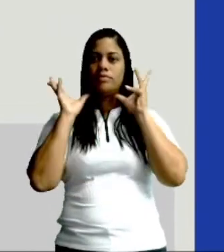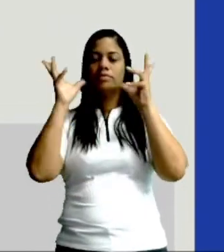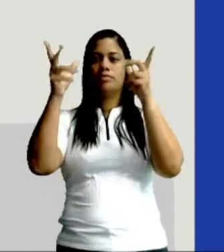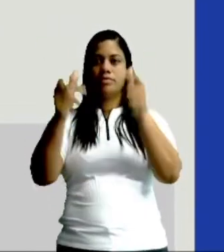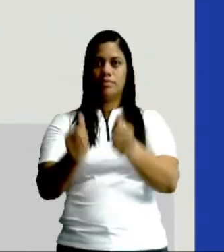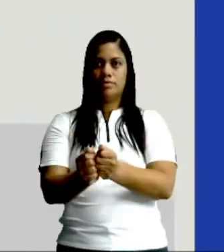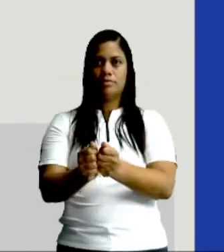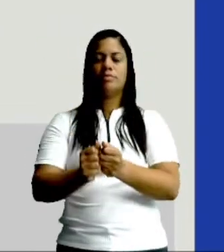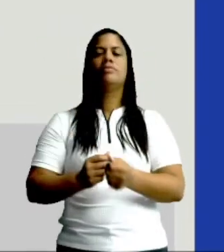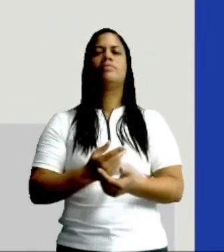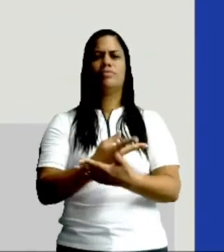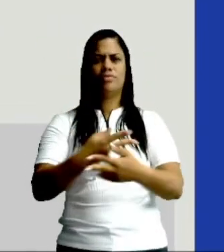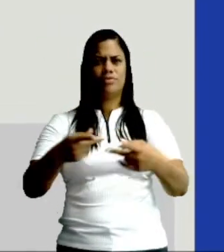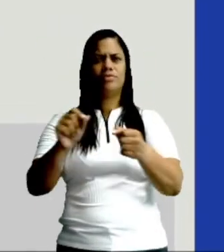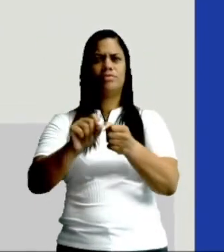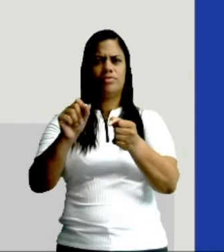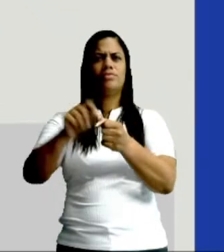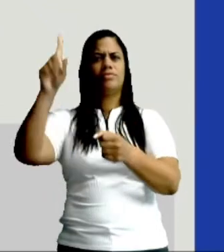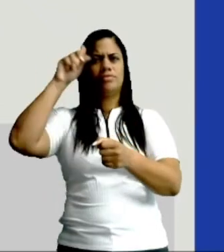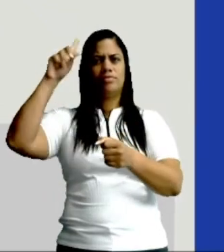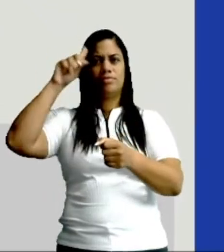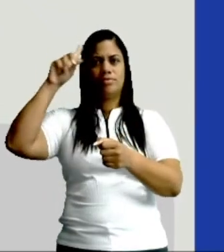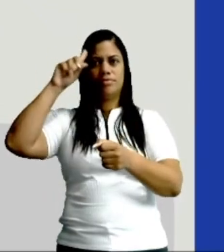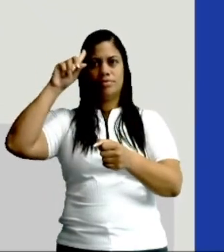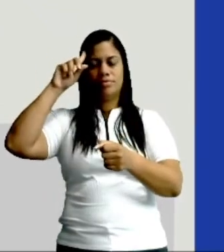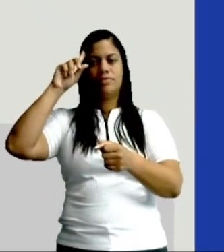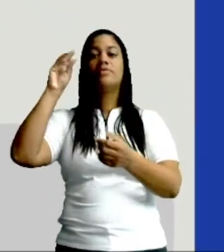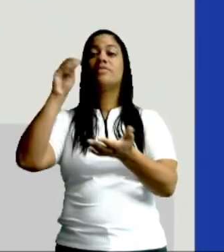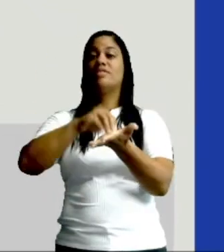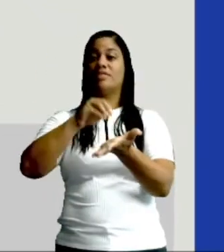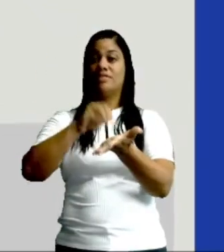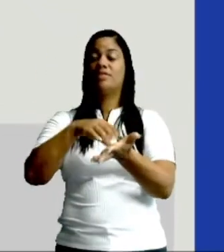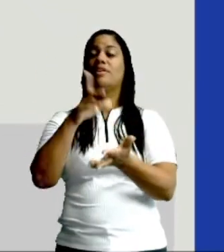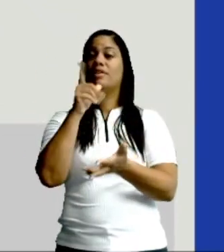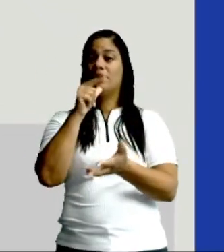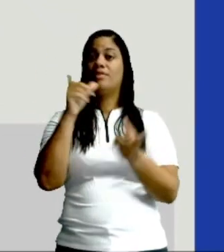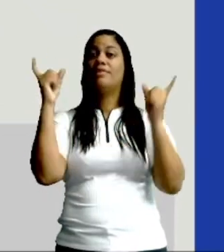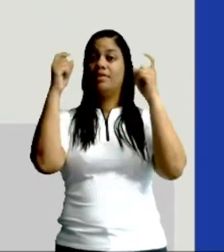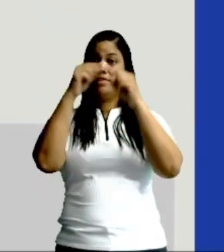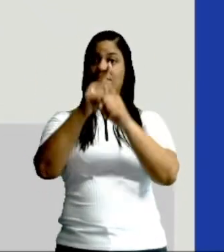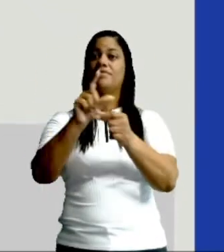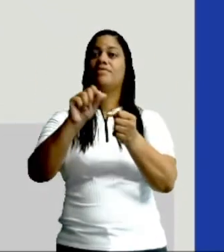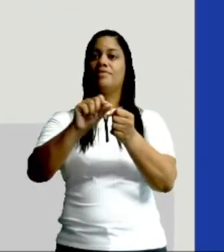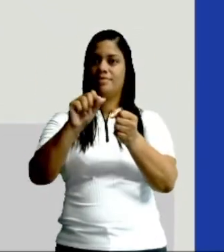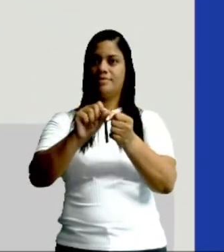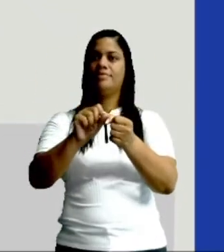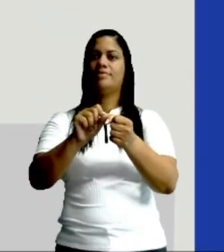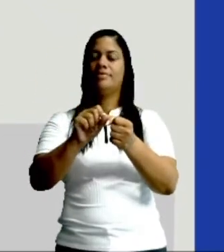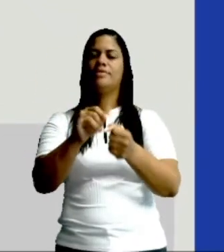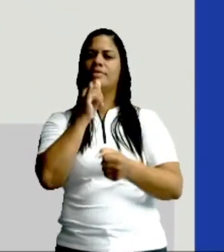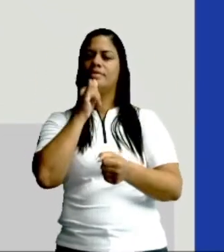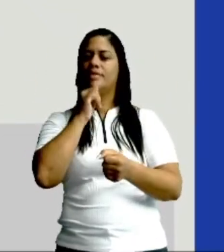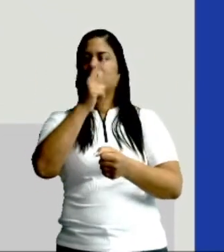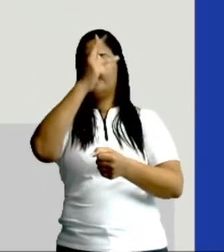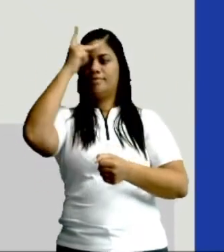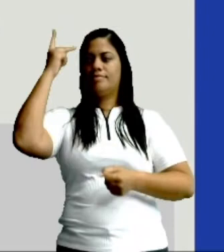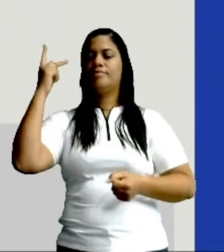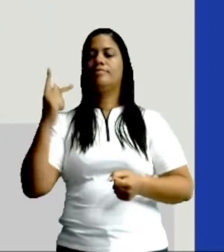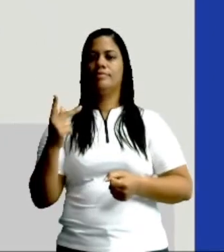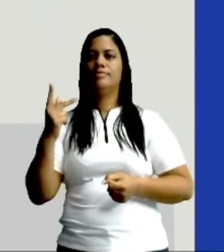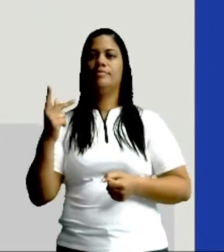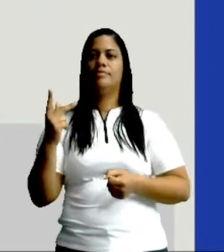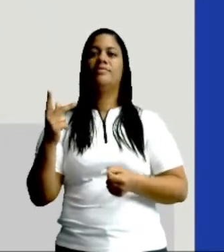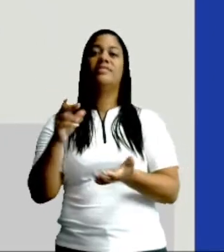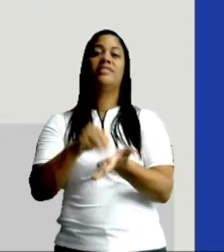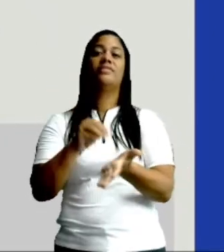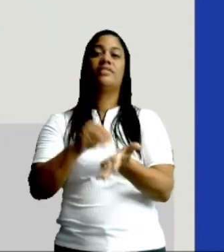atividades do cotidiano são comprometidas por causa da falta de água. E aí você está vendo exemplos de pessoas e situações